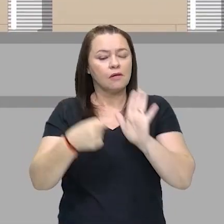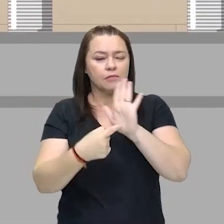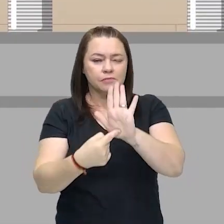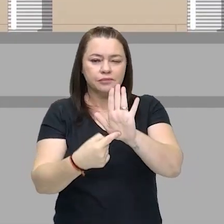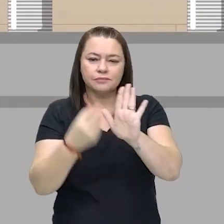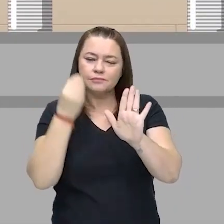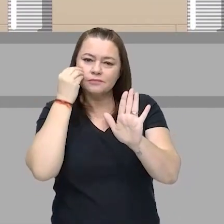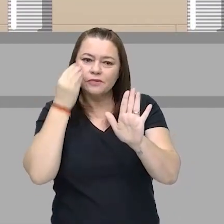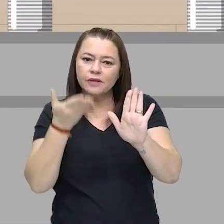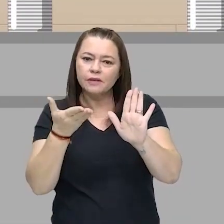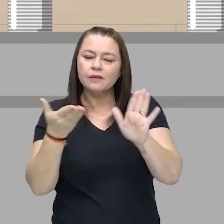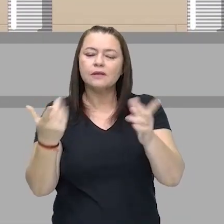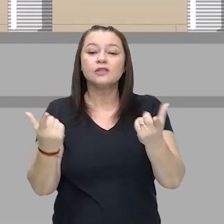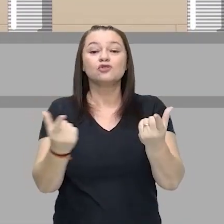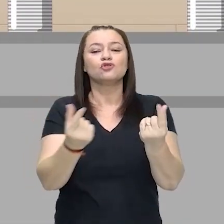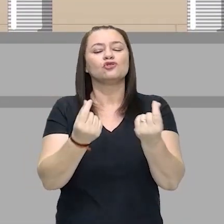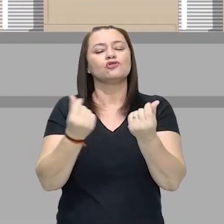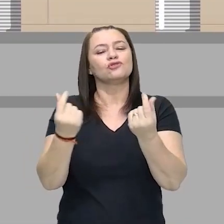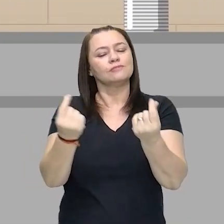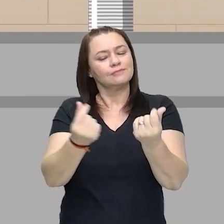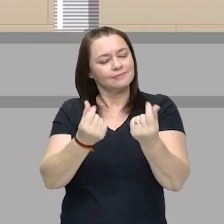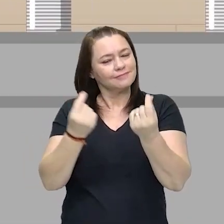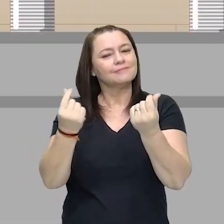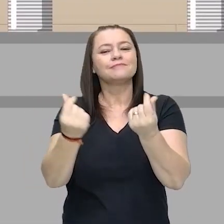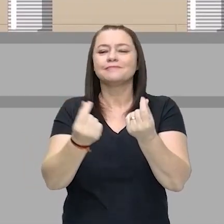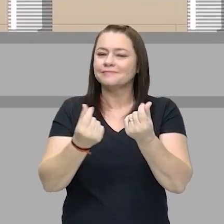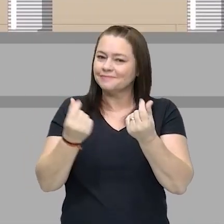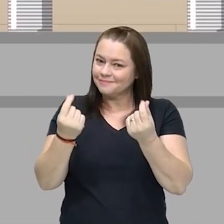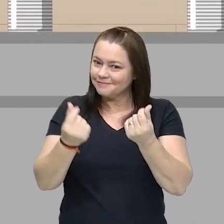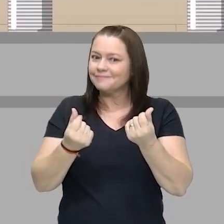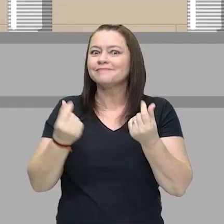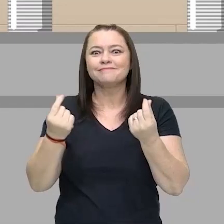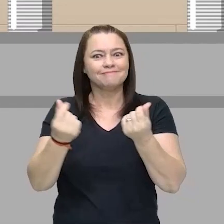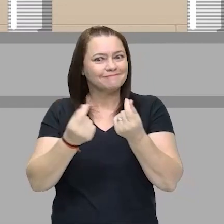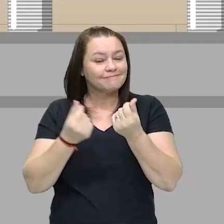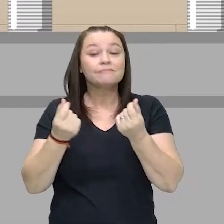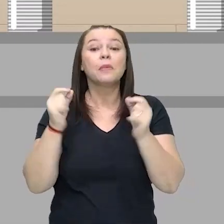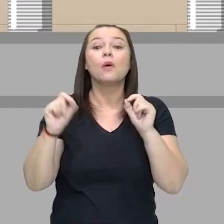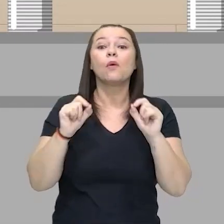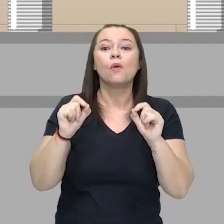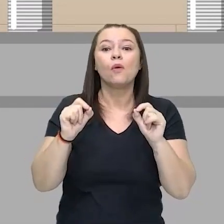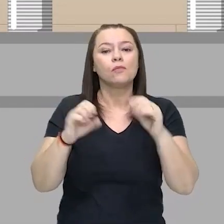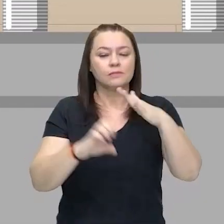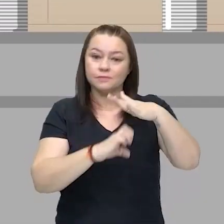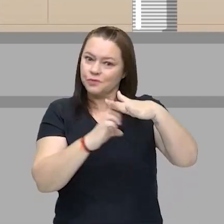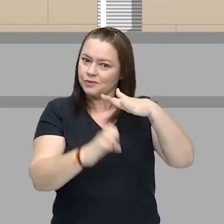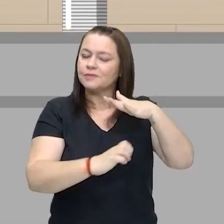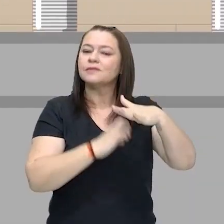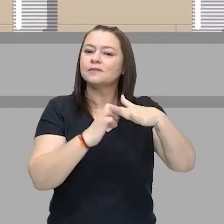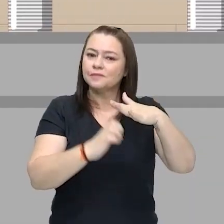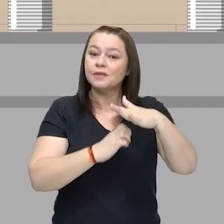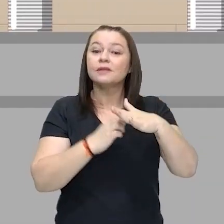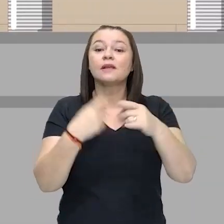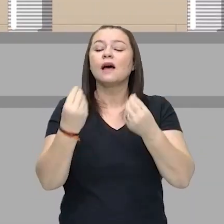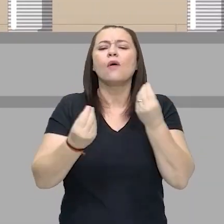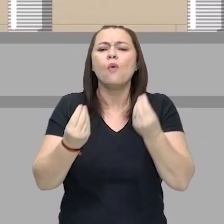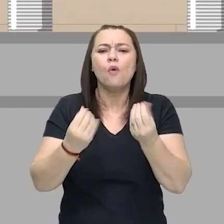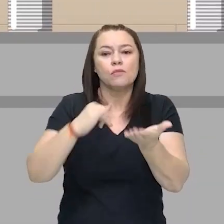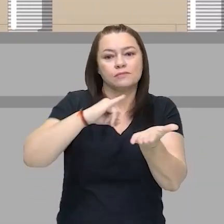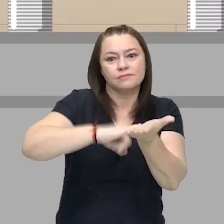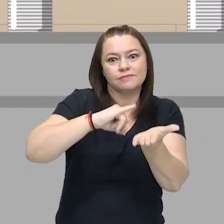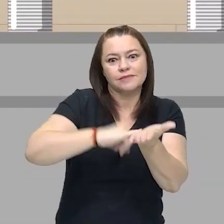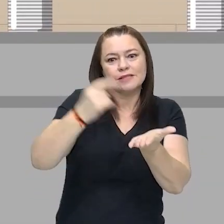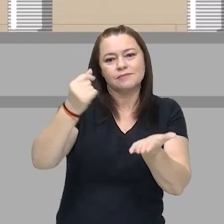ó. Grana. Grana para quem? para os empresários, através do quê? Dos